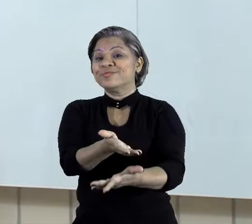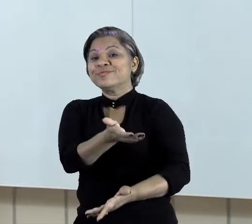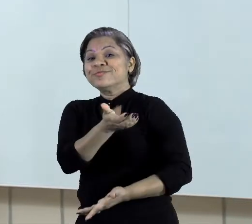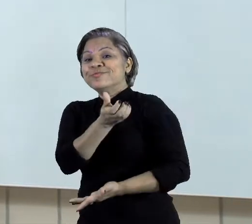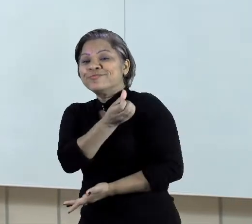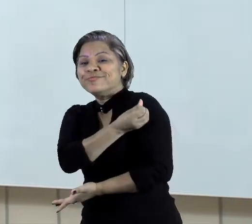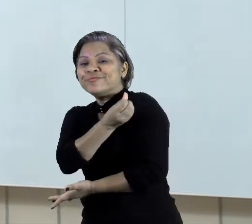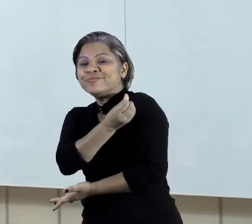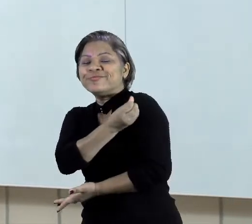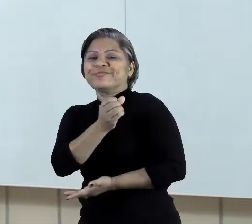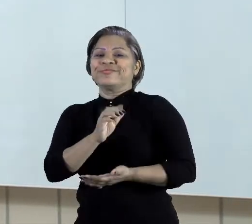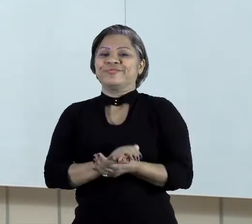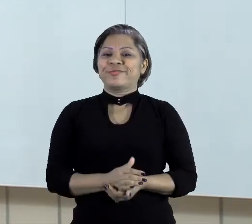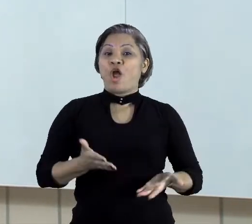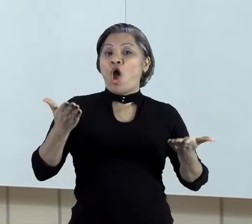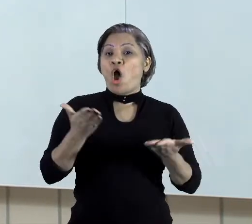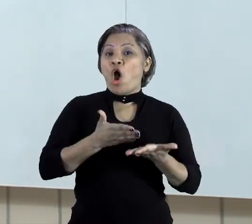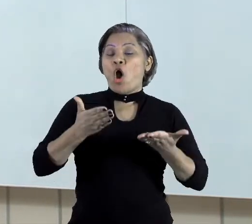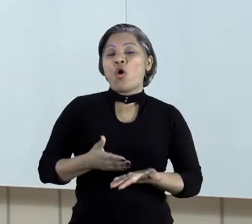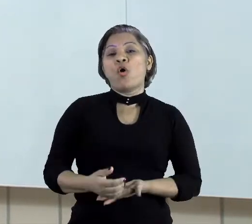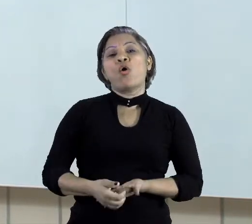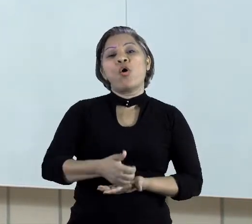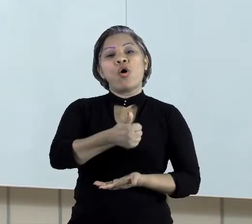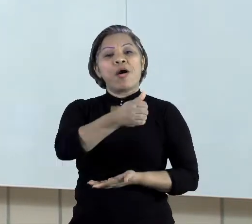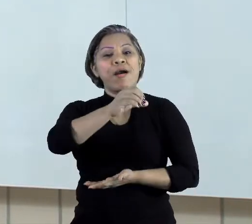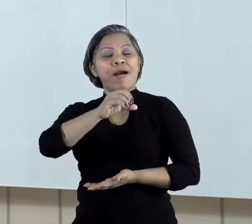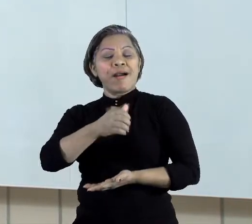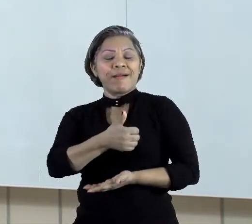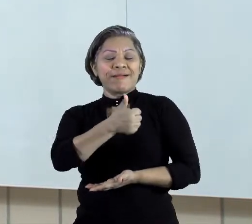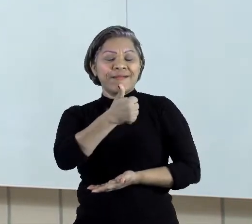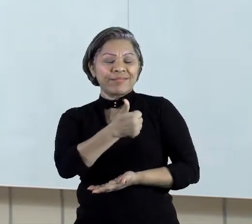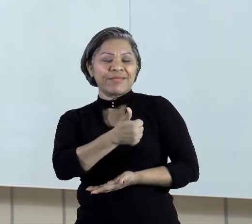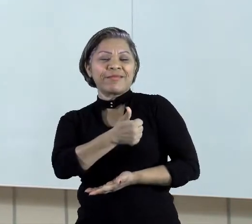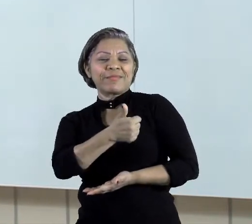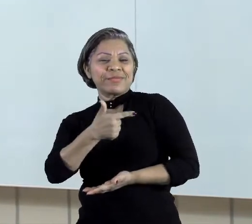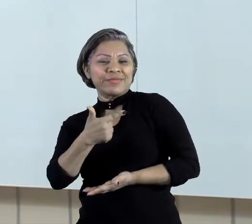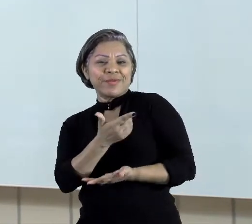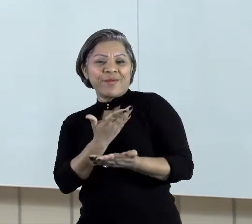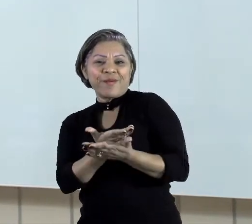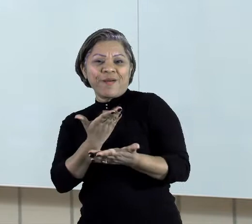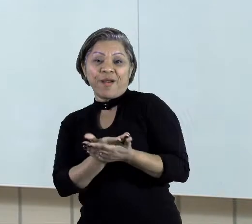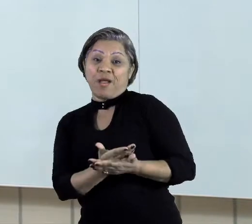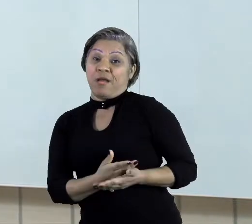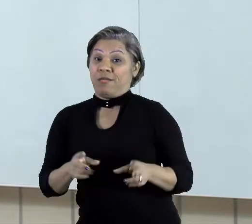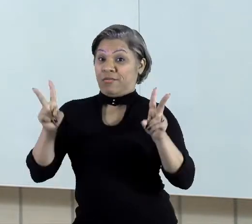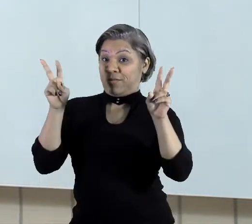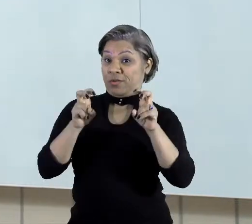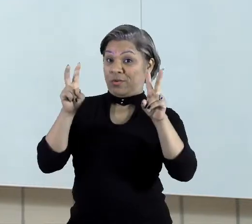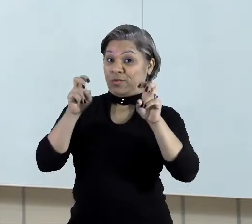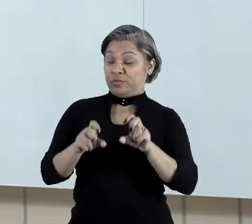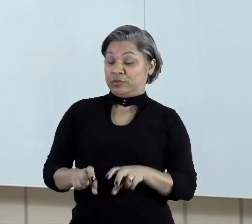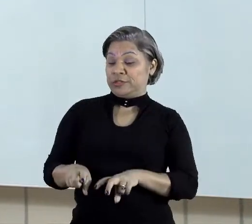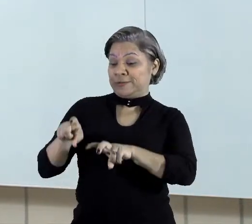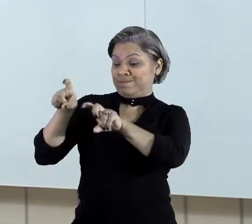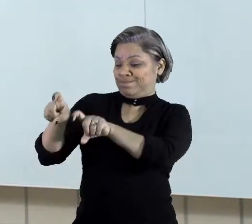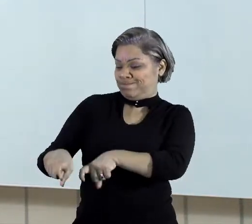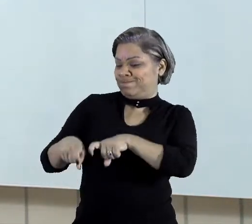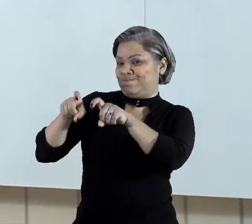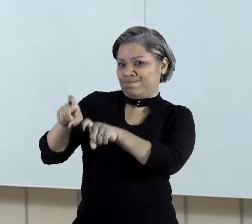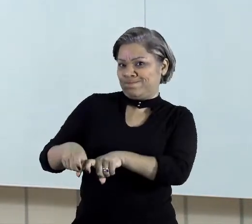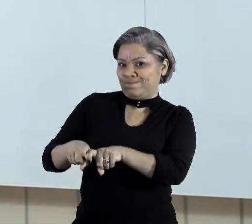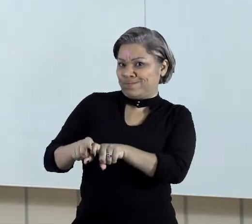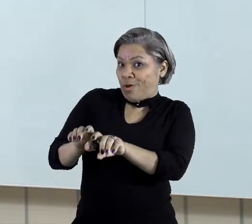ano. Hoje a 12ª aula e o tema Agricultura e Pecuária, ou seja, a